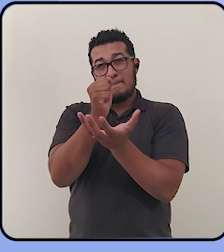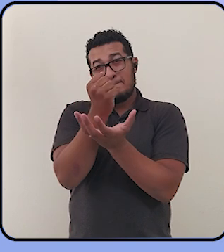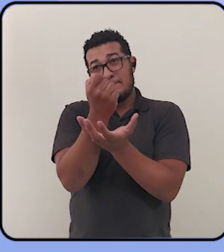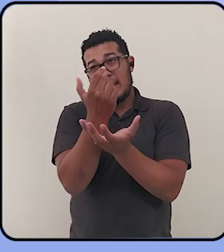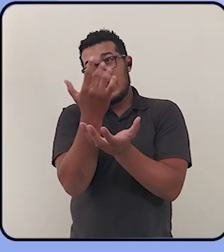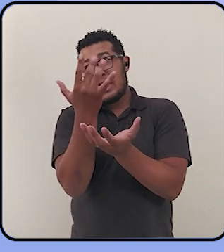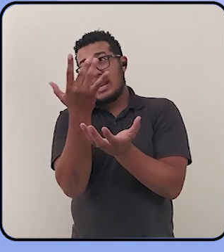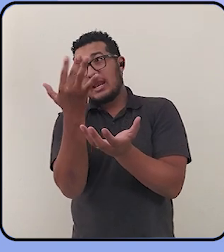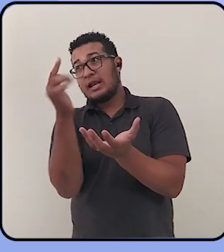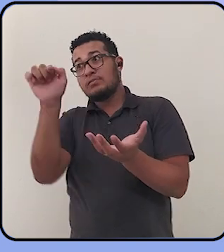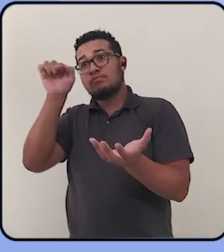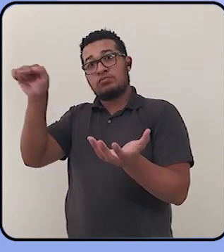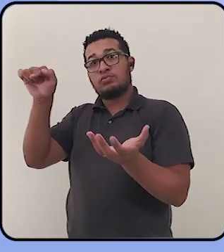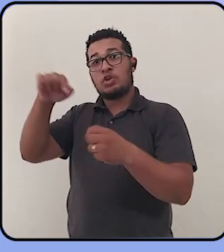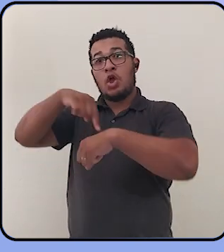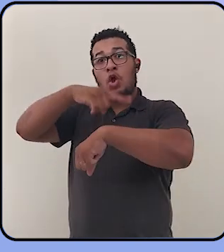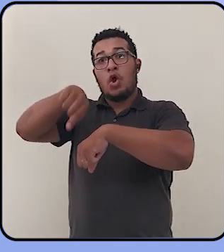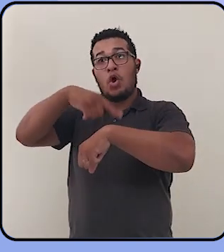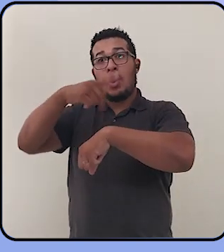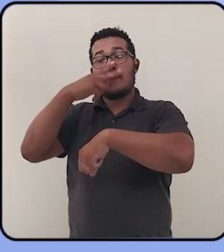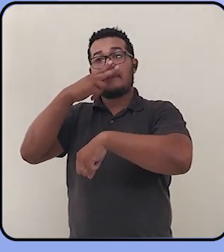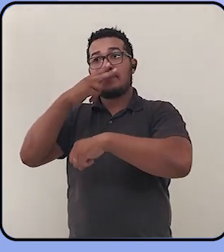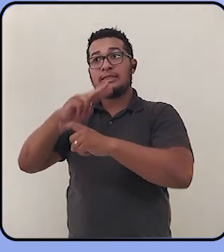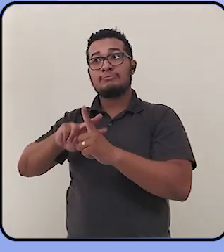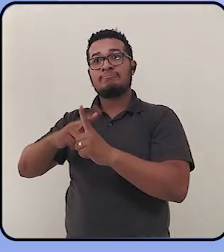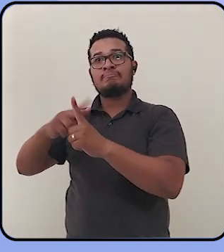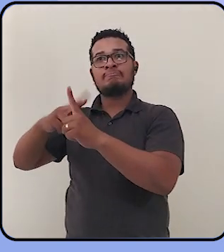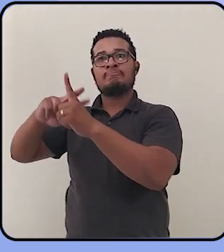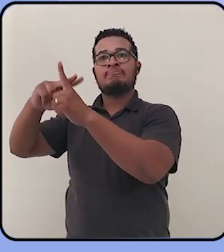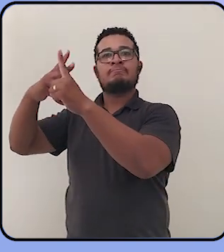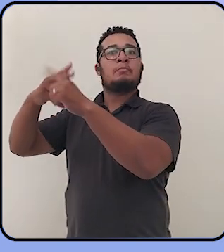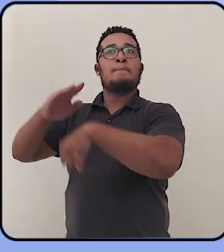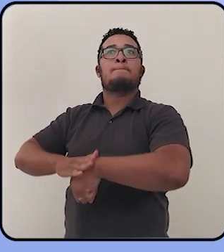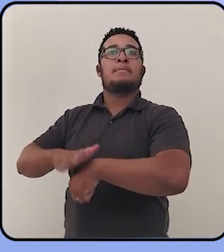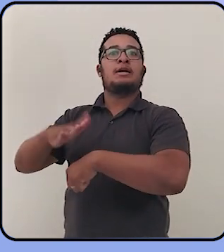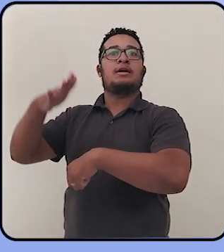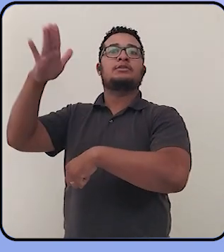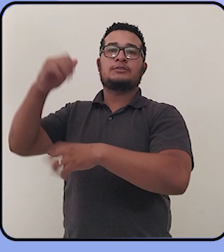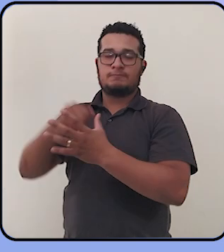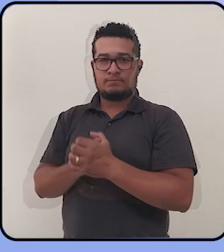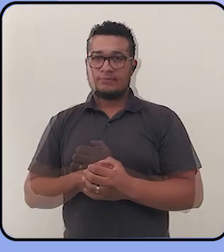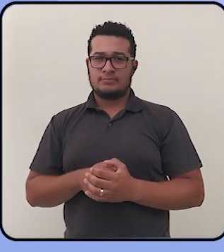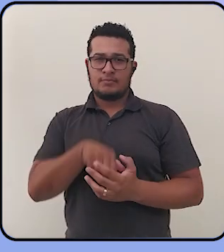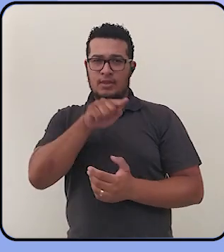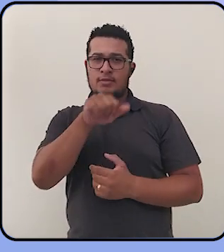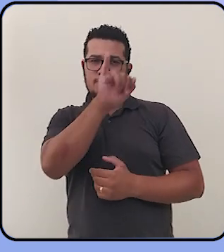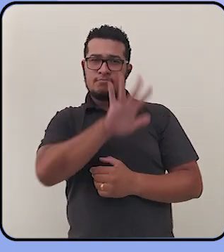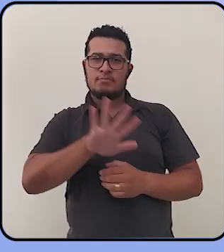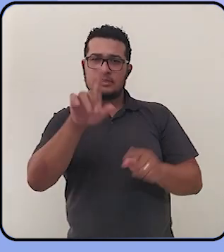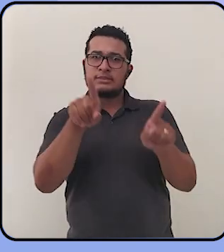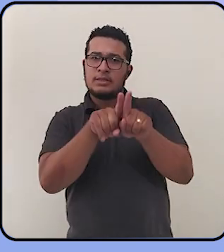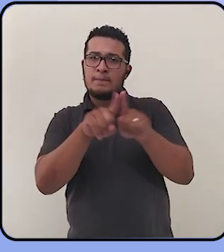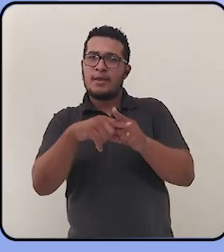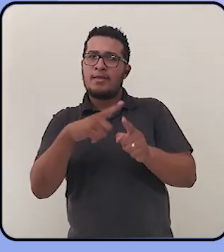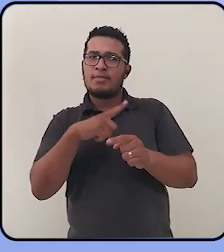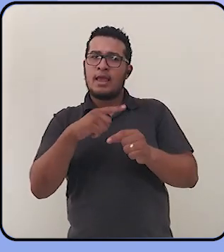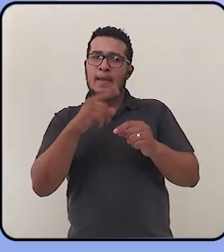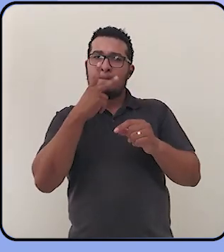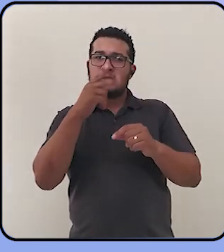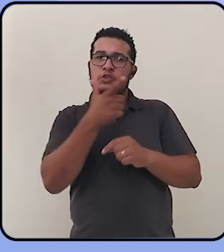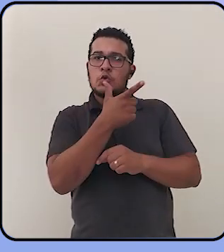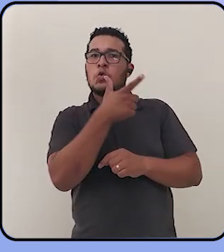os fusos, as horas estarão mais adiantadas. Vocês podem ver também na